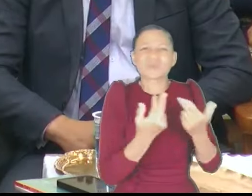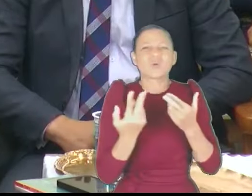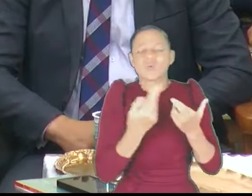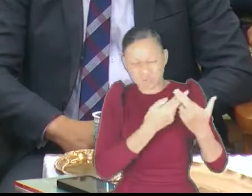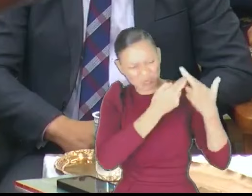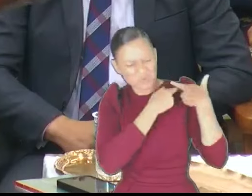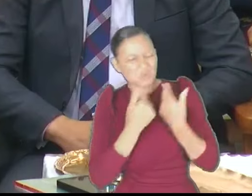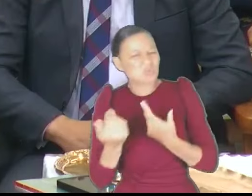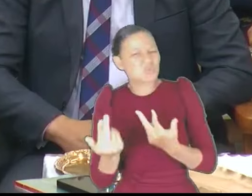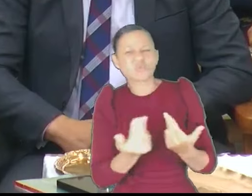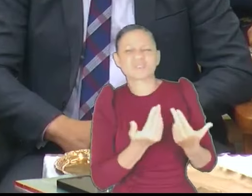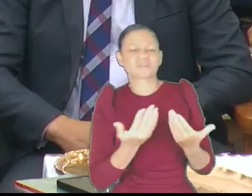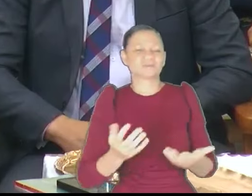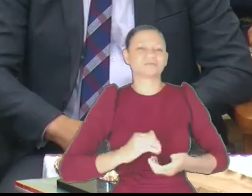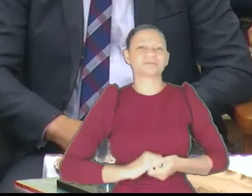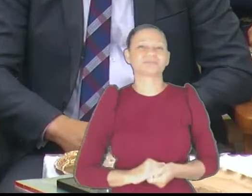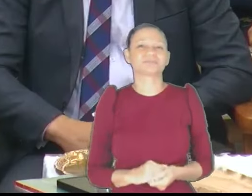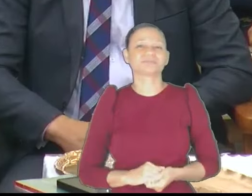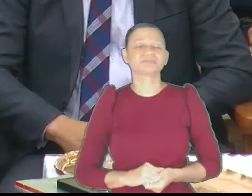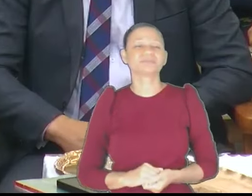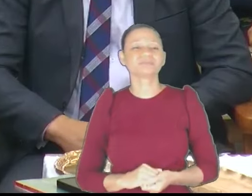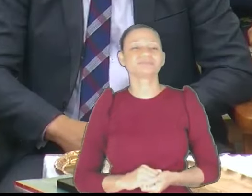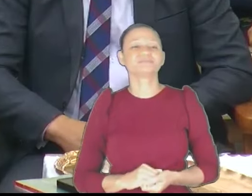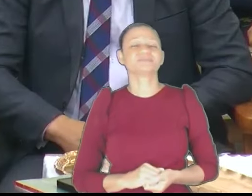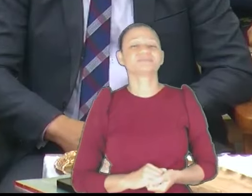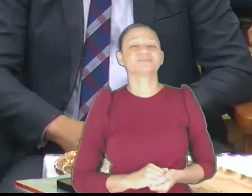comprometimento é o mesmo.